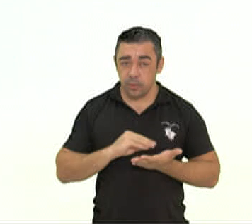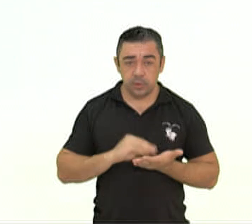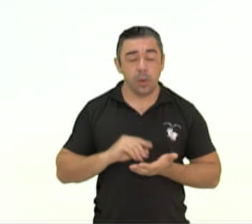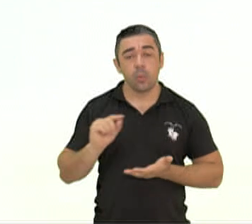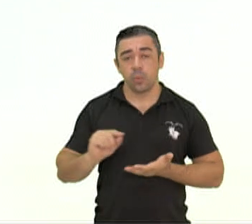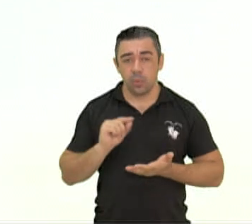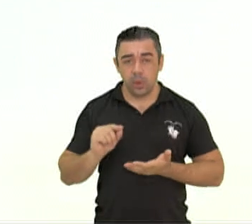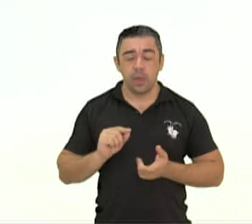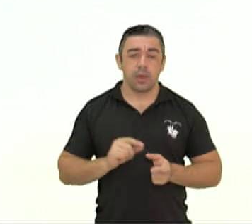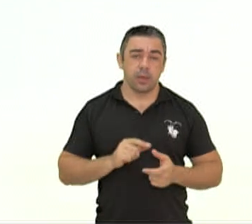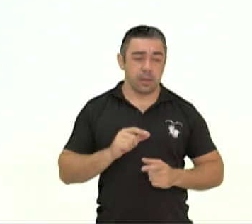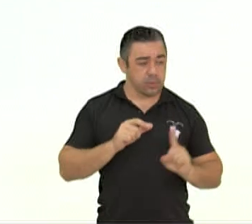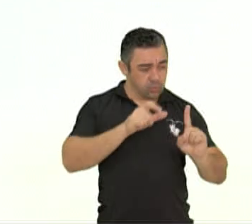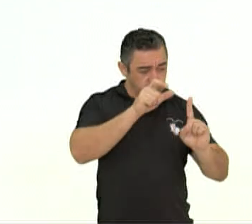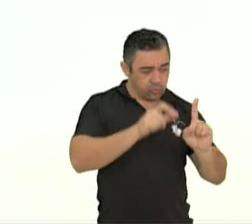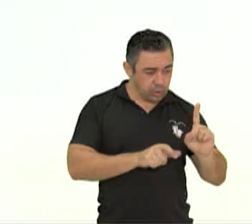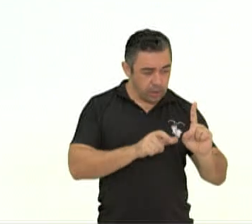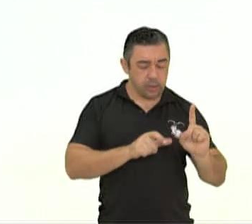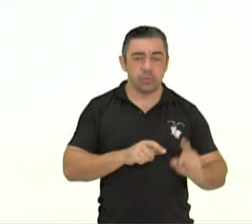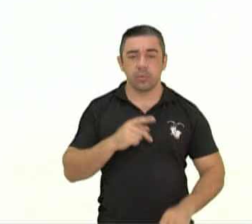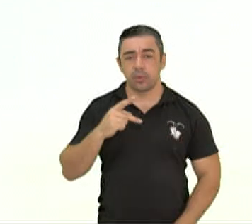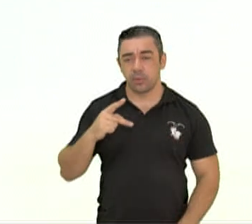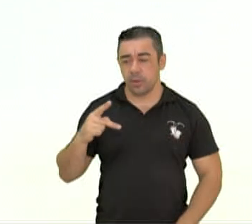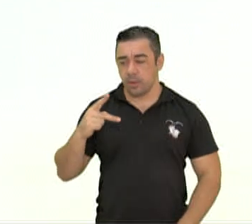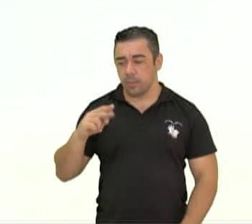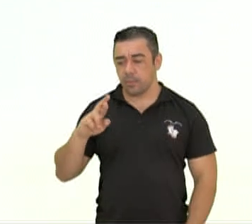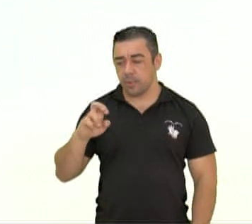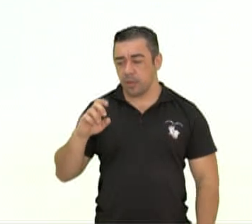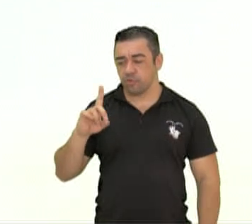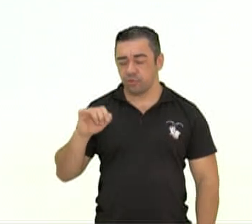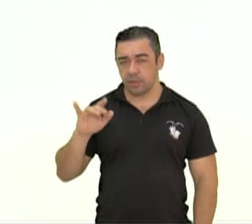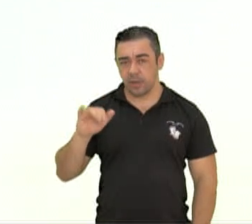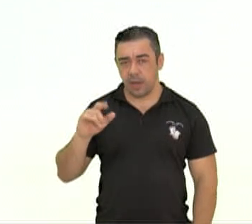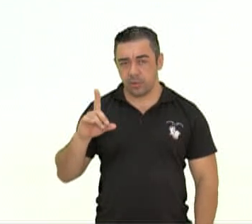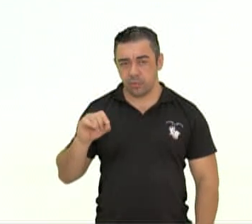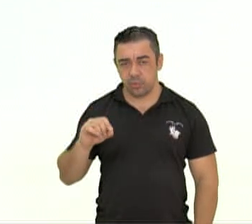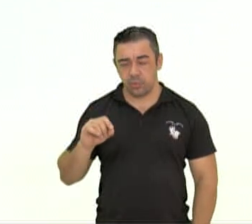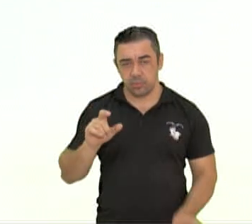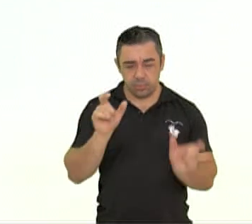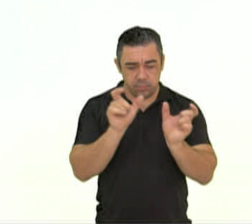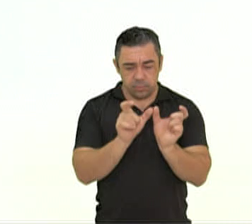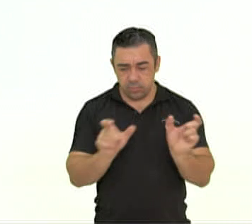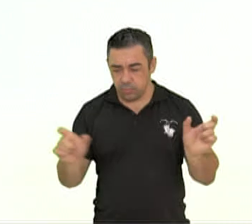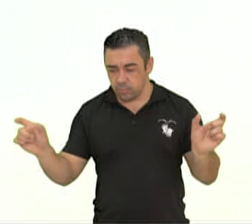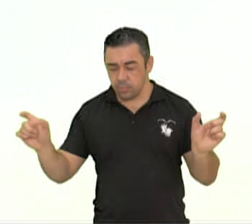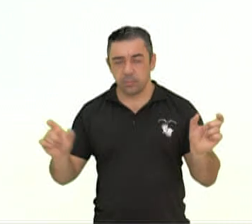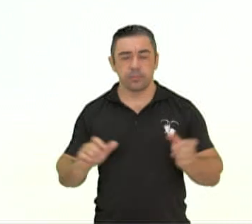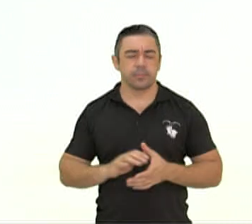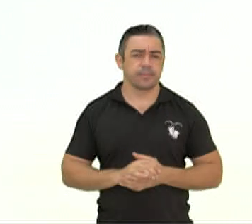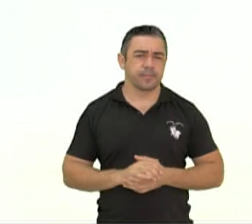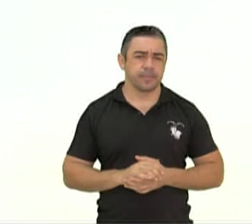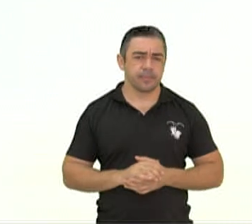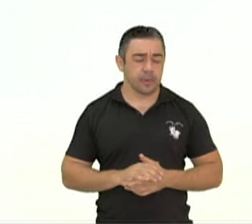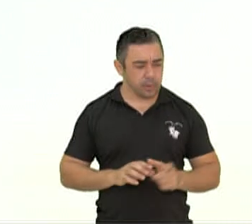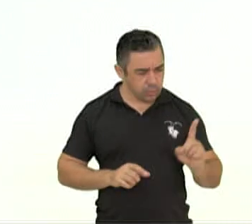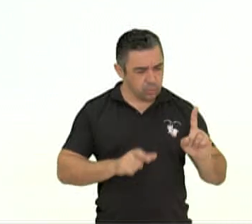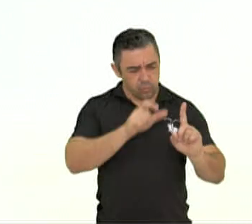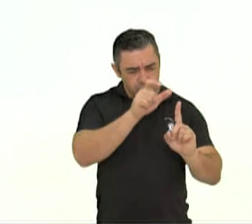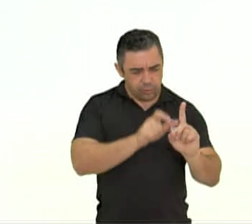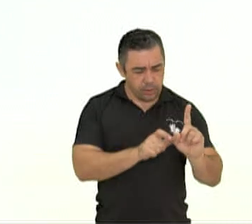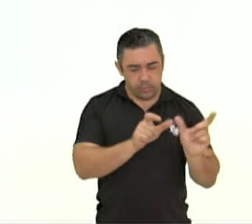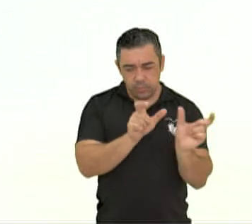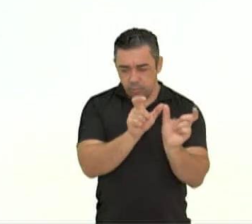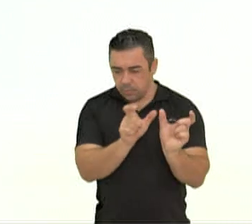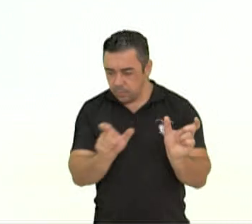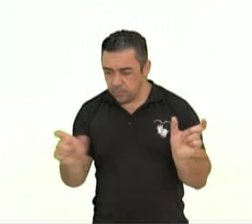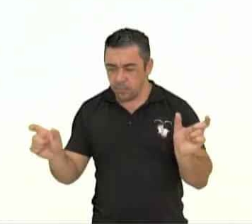eles sujeito e predicado. Enquanto o sujeito é aquele ou aquilo de quem se fala,